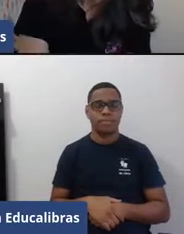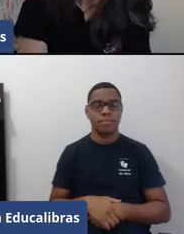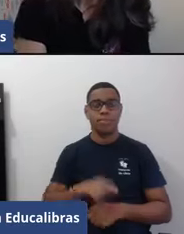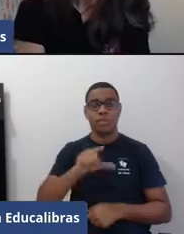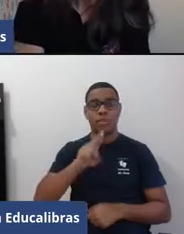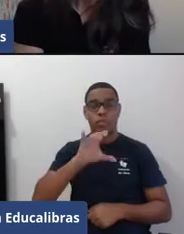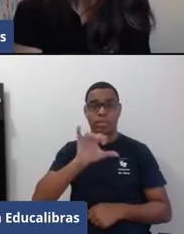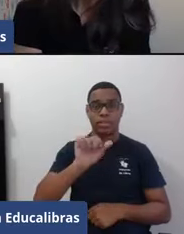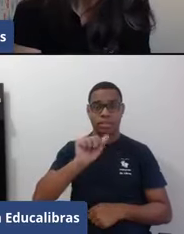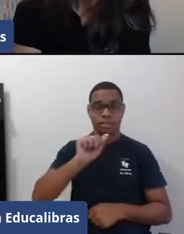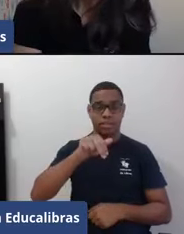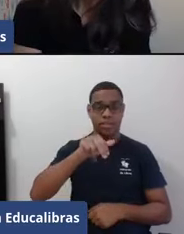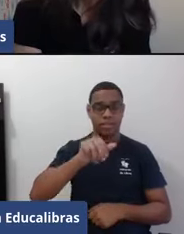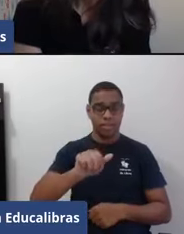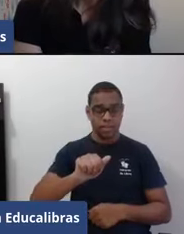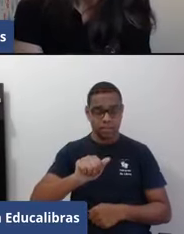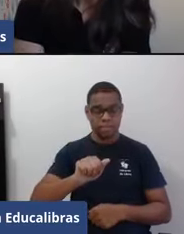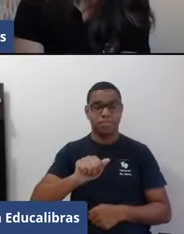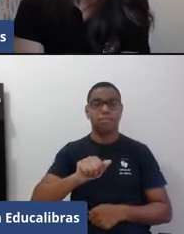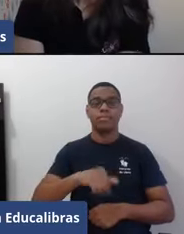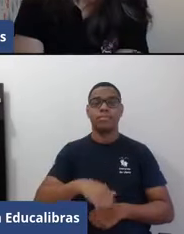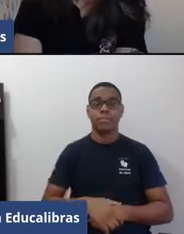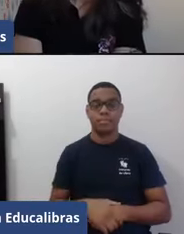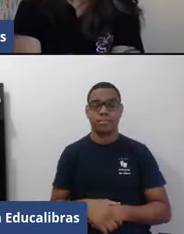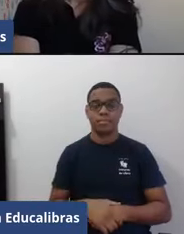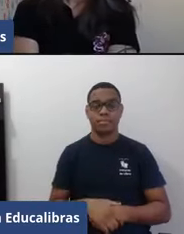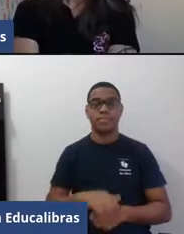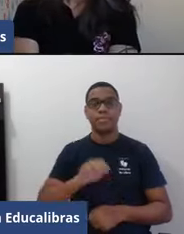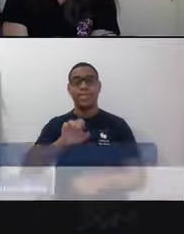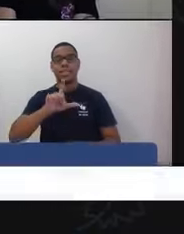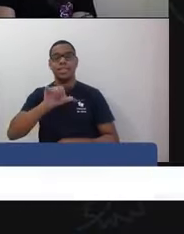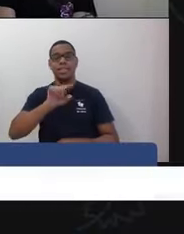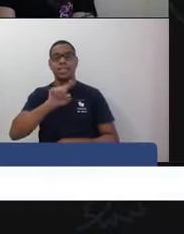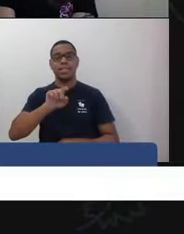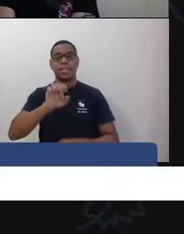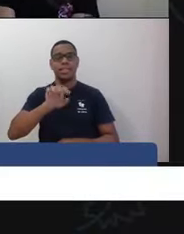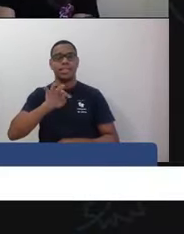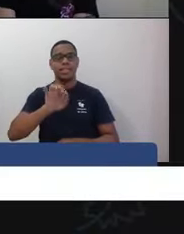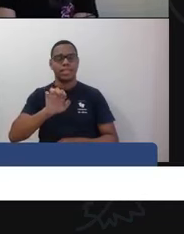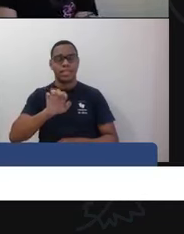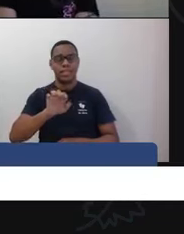Luciana Meninger, a Elisete Martins, ou seja,